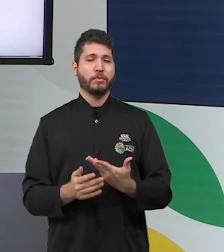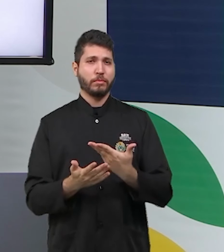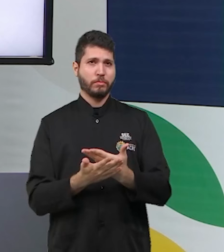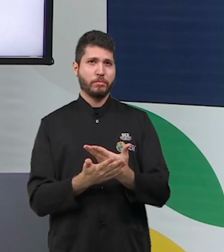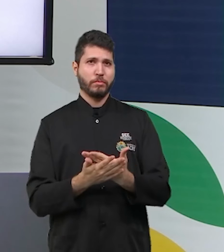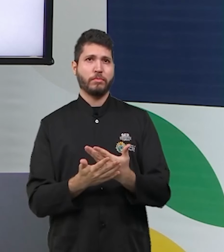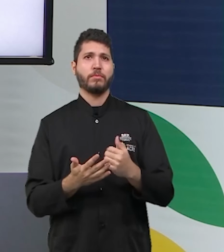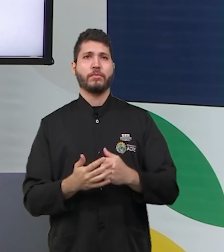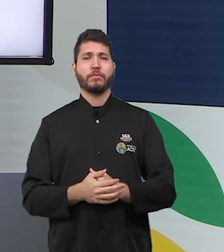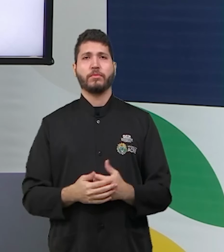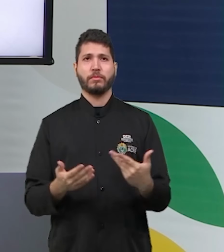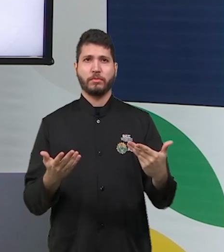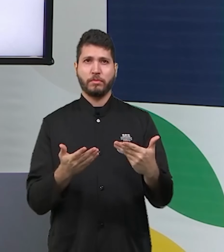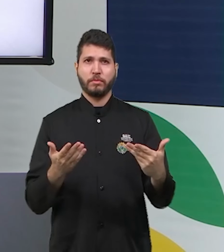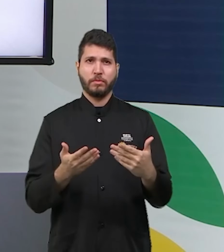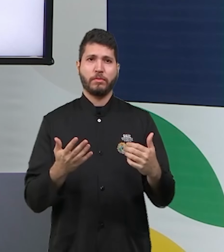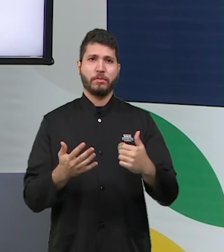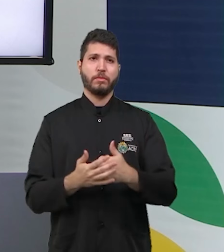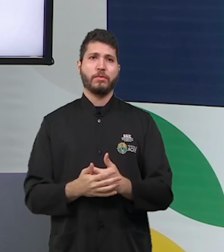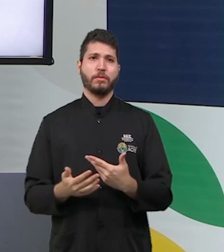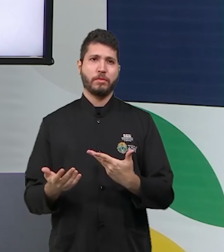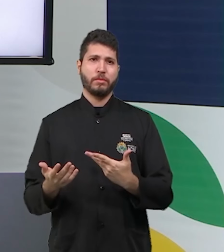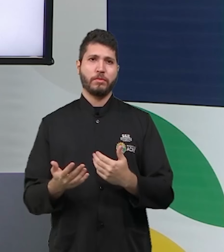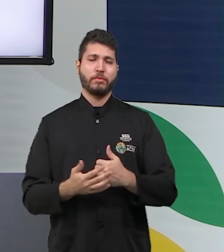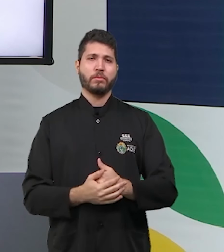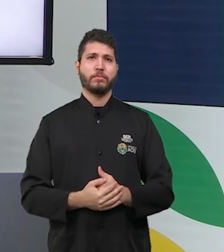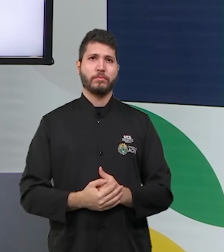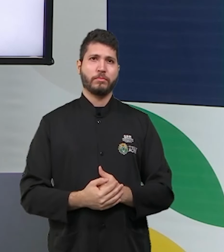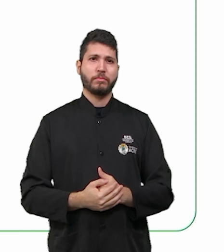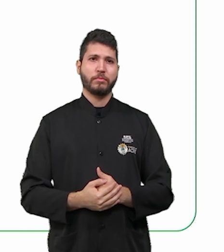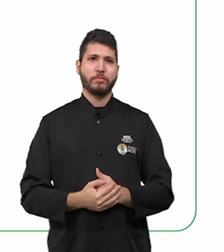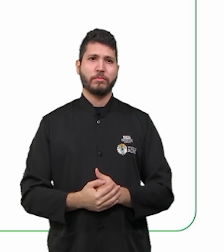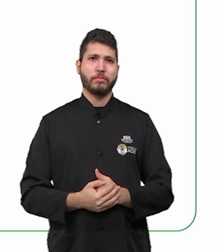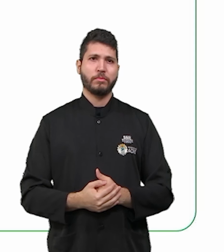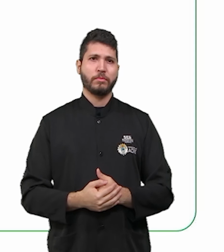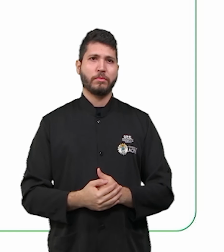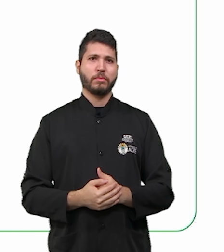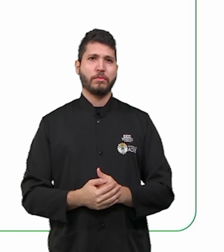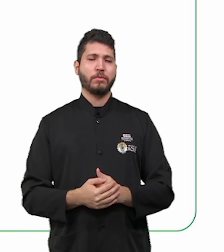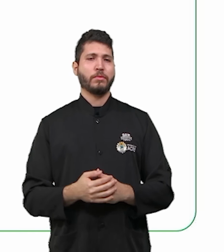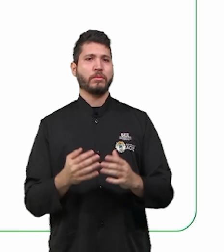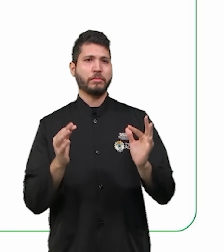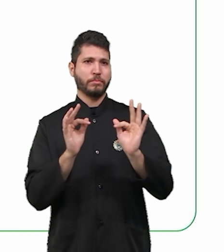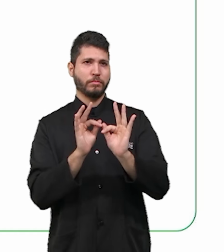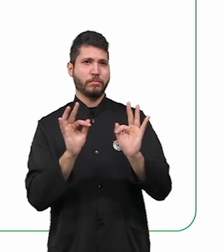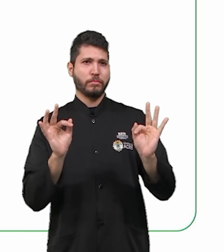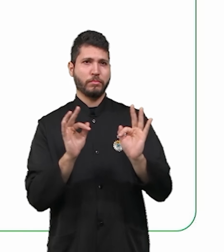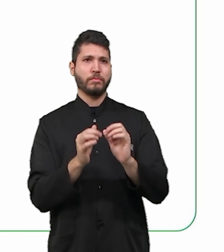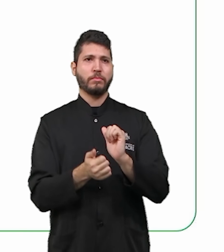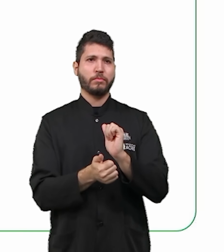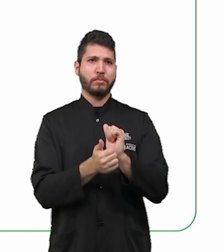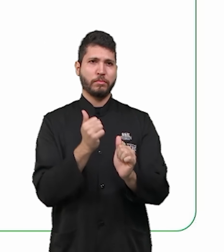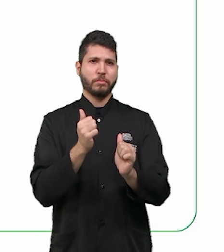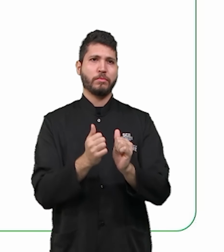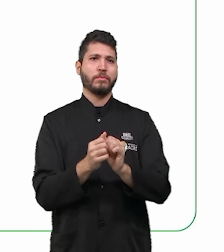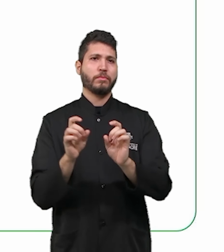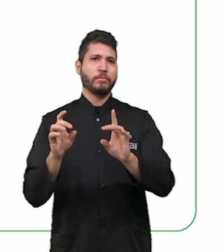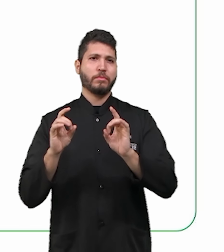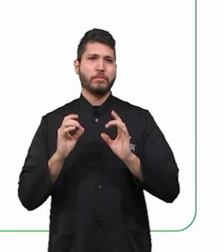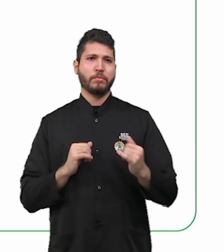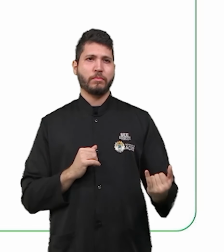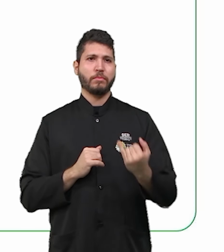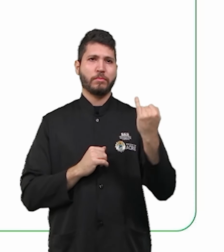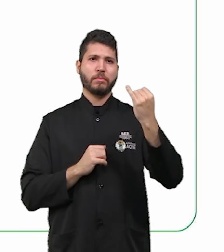foi a nossa aula de hoje. Aqui eu tenho o nosso fechamento, a nossa frase. Nel deporte, la técnica